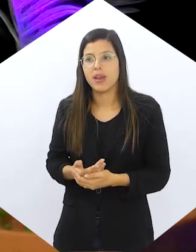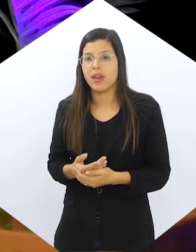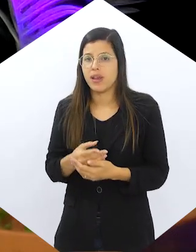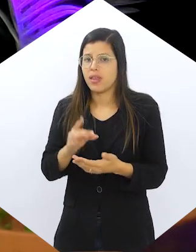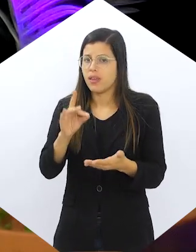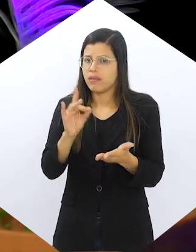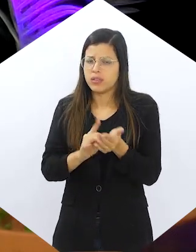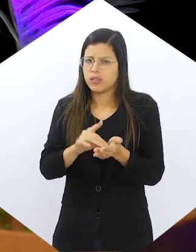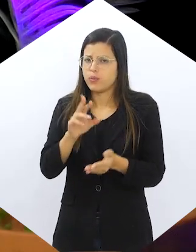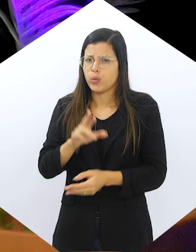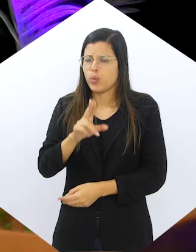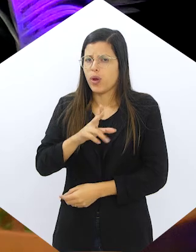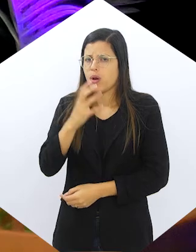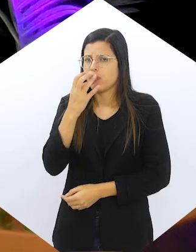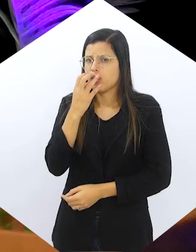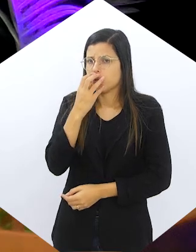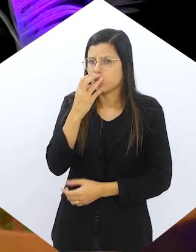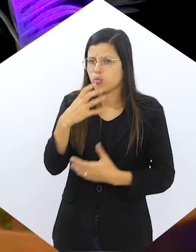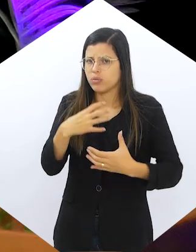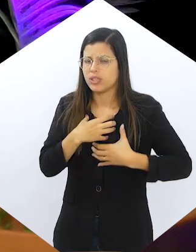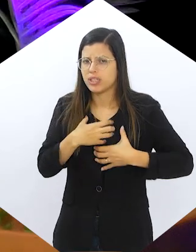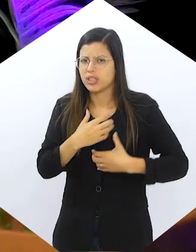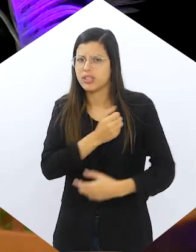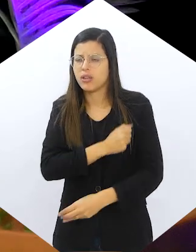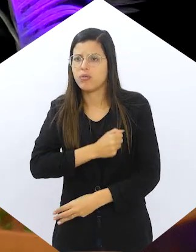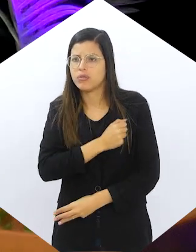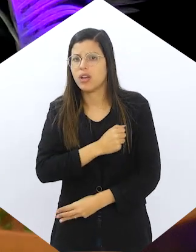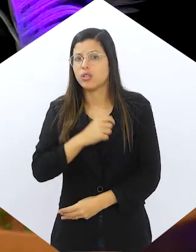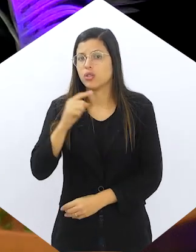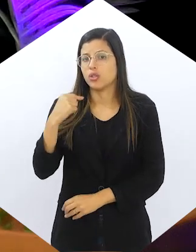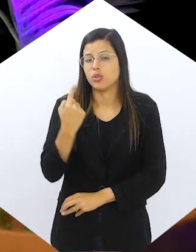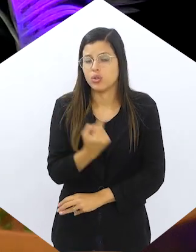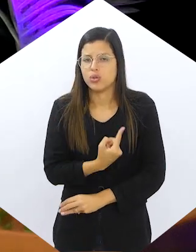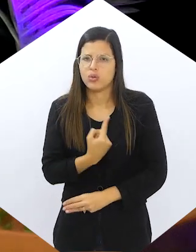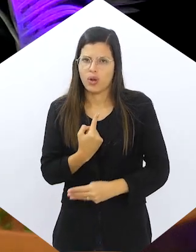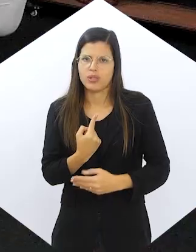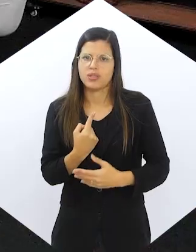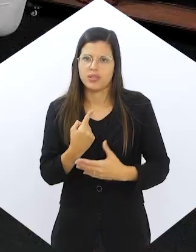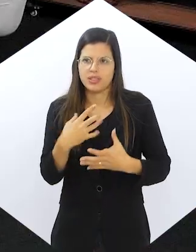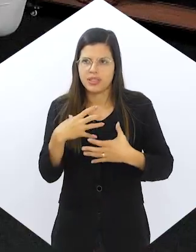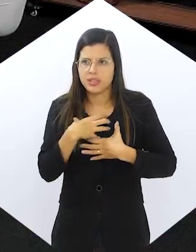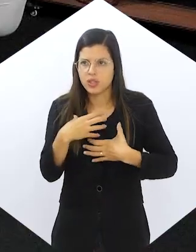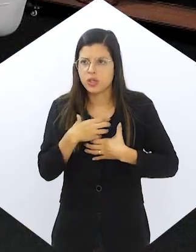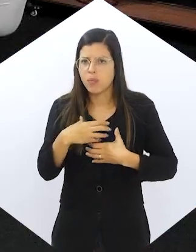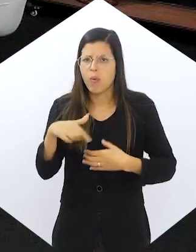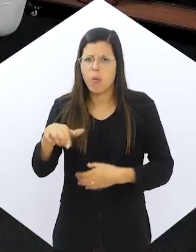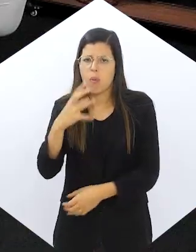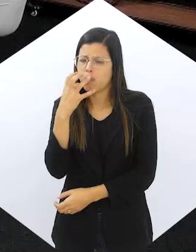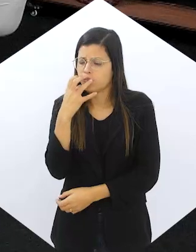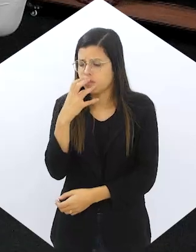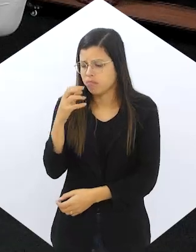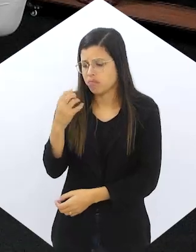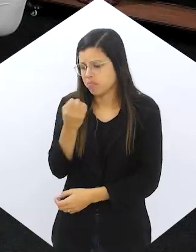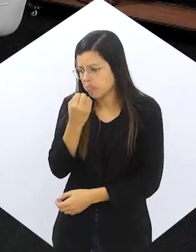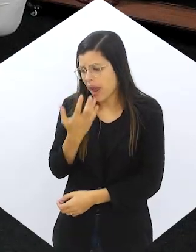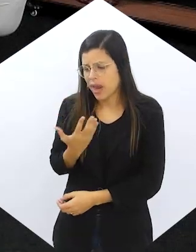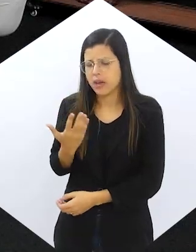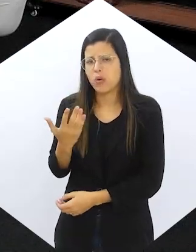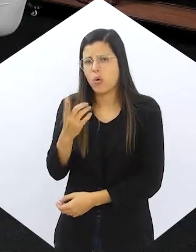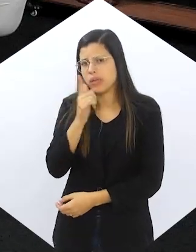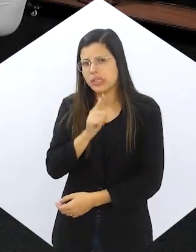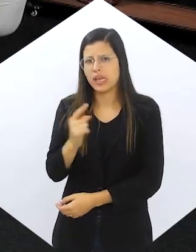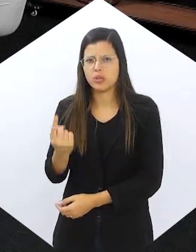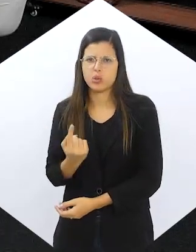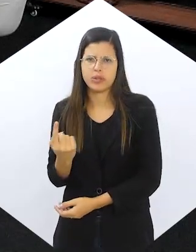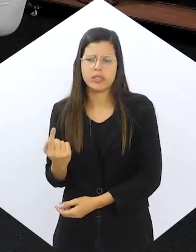realidade, não é o cão que vai sentir falta, é ela que está sentindo falta. Sente falta. Ele vai ficar bem sozinho, vai ficar bem. Então,